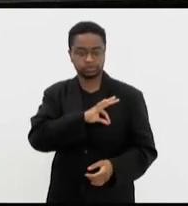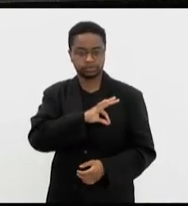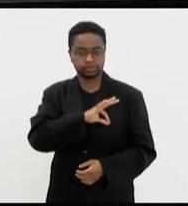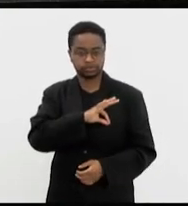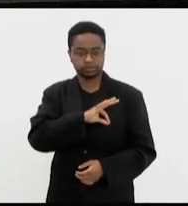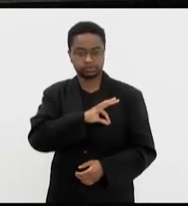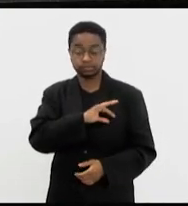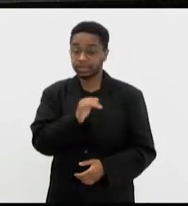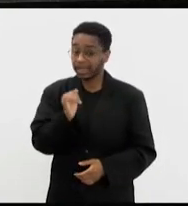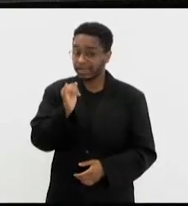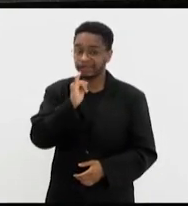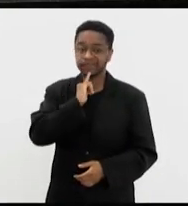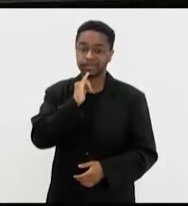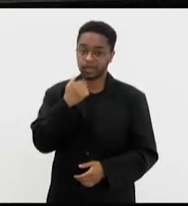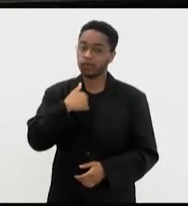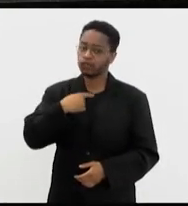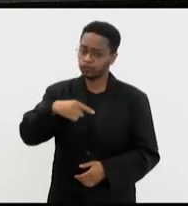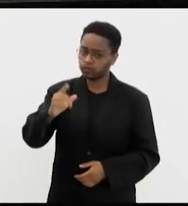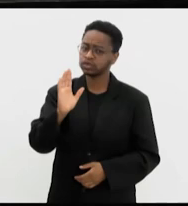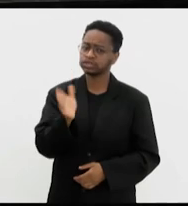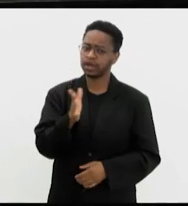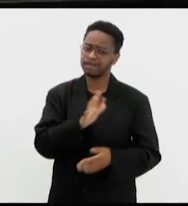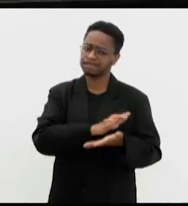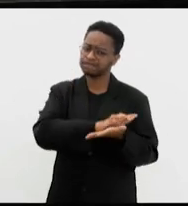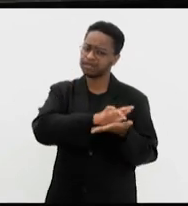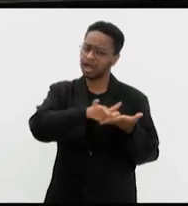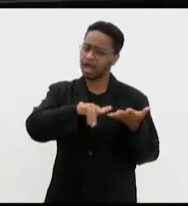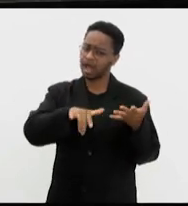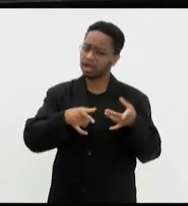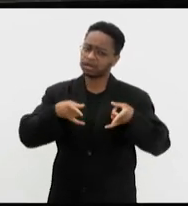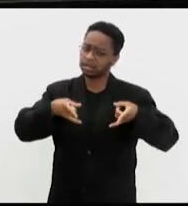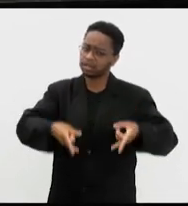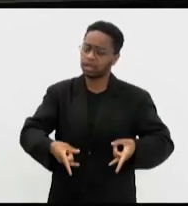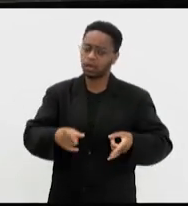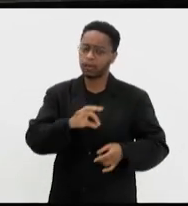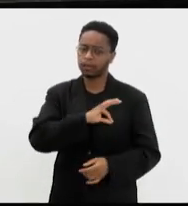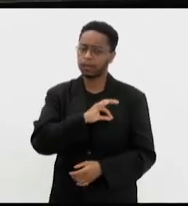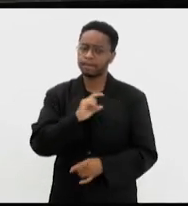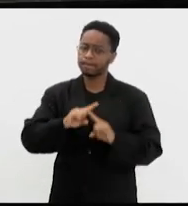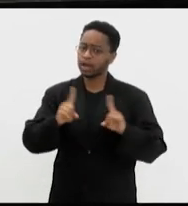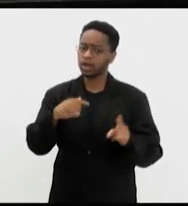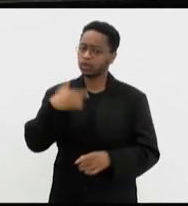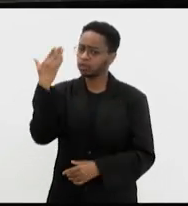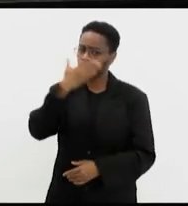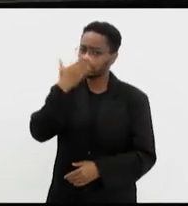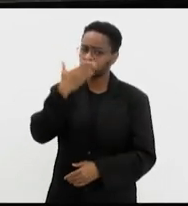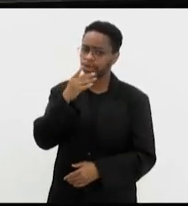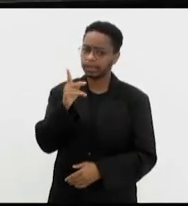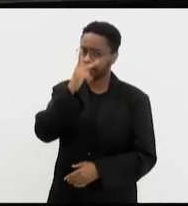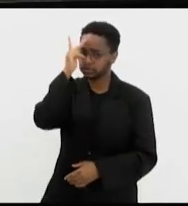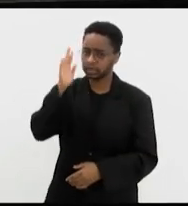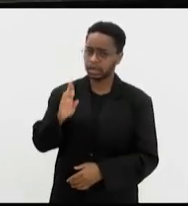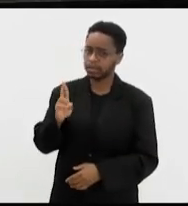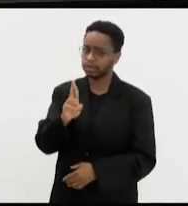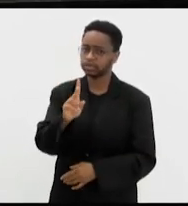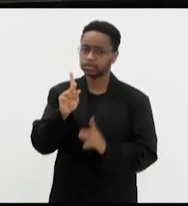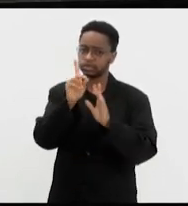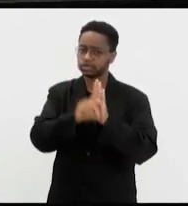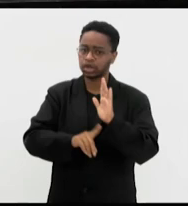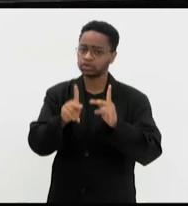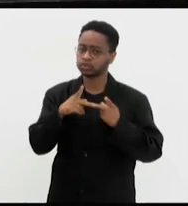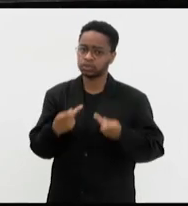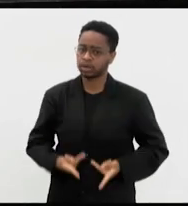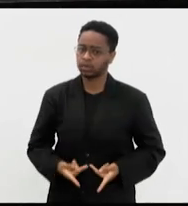Infelizmente eu já fui em vários enterros de policiais e nunca vi um representante dos Direitos Humanos